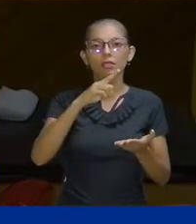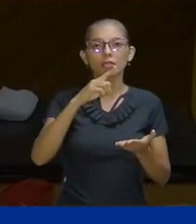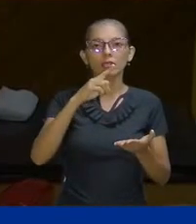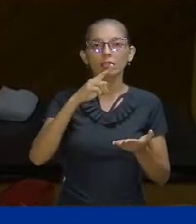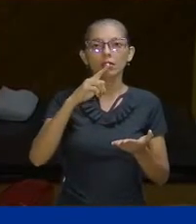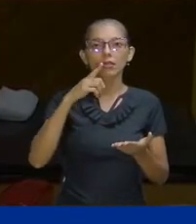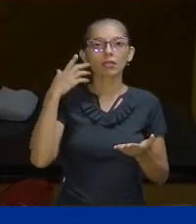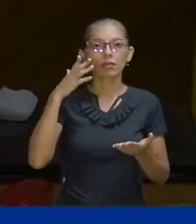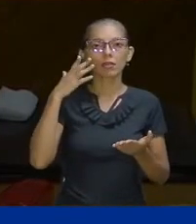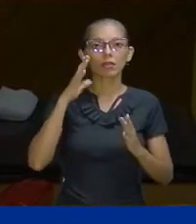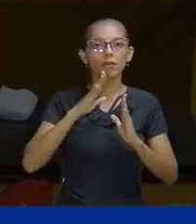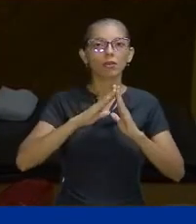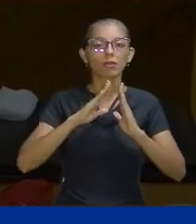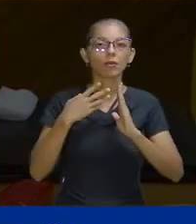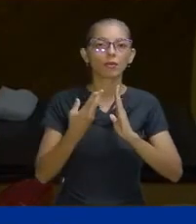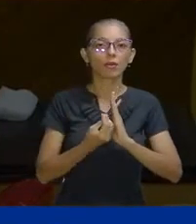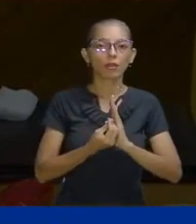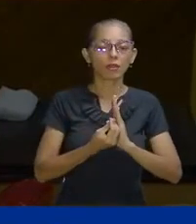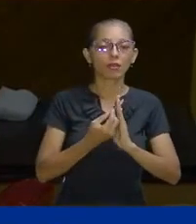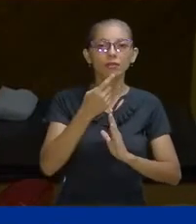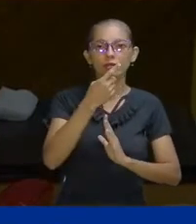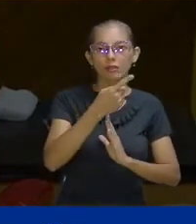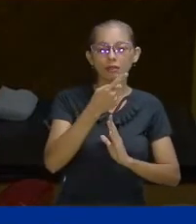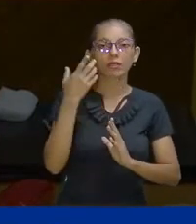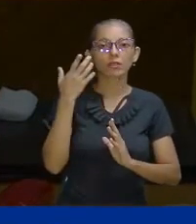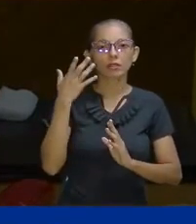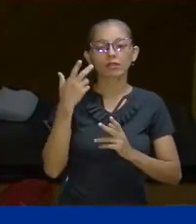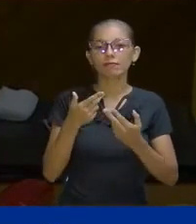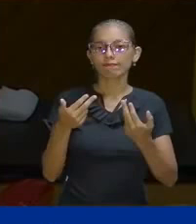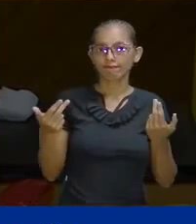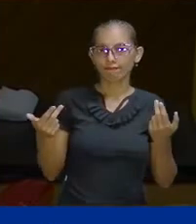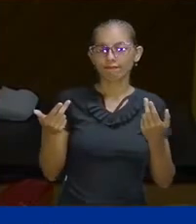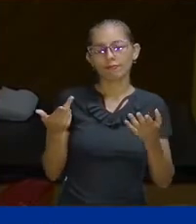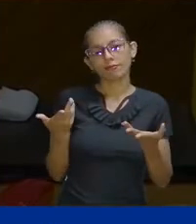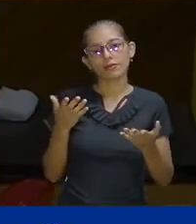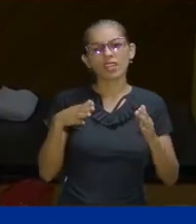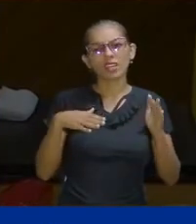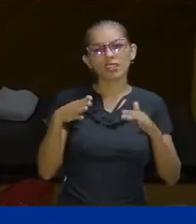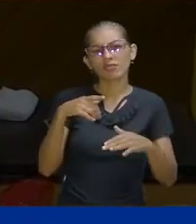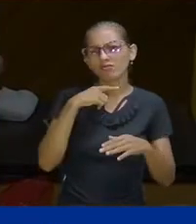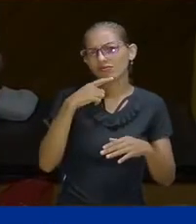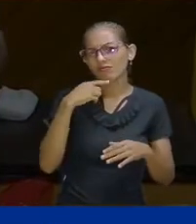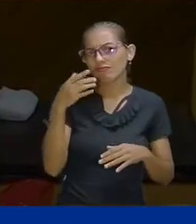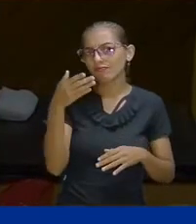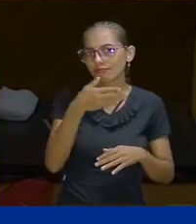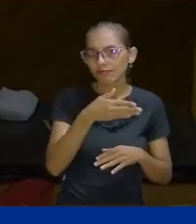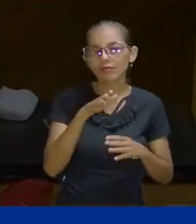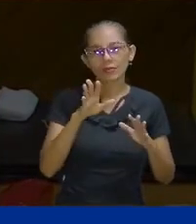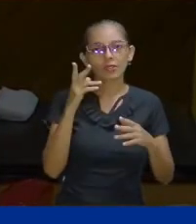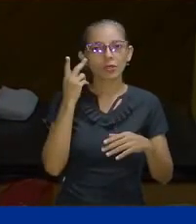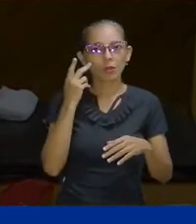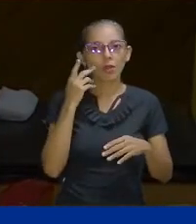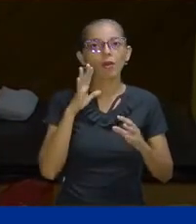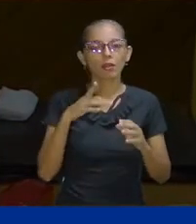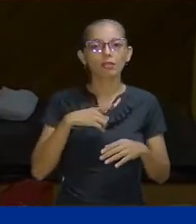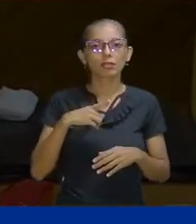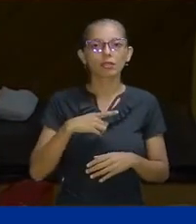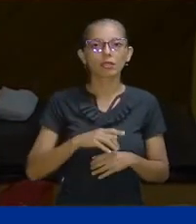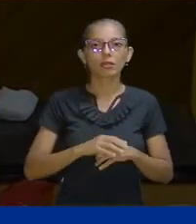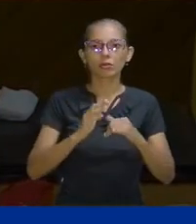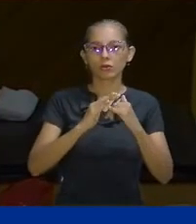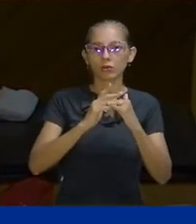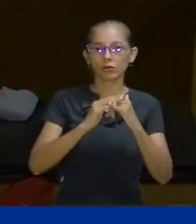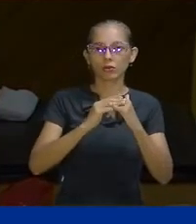sendo patrocinado pela EGE, mas compreenderemos se não der para ir presencialmente. Estaremos transmitindo pelo